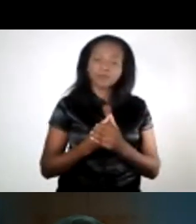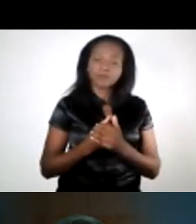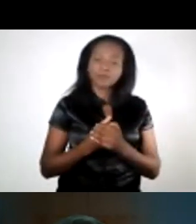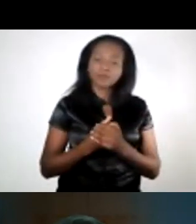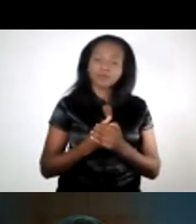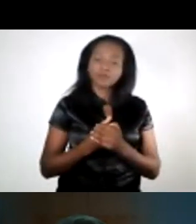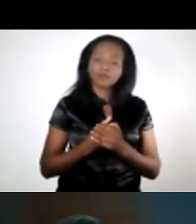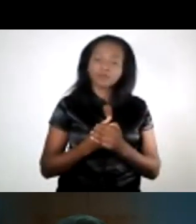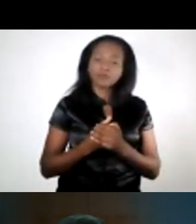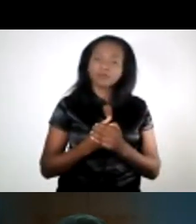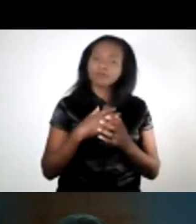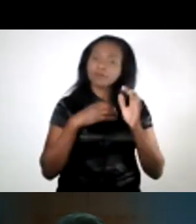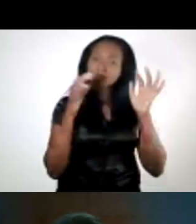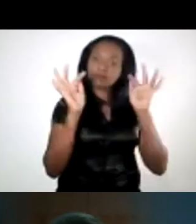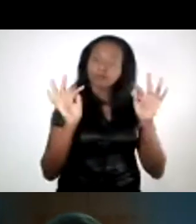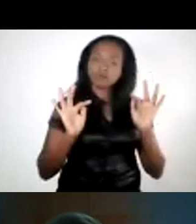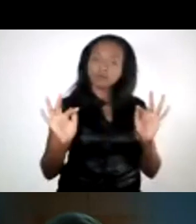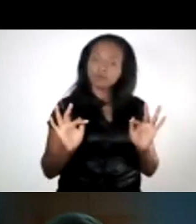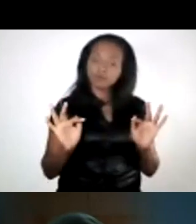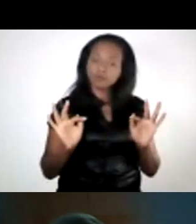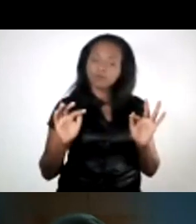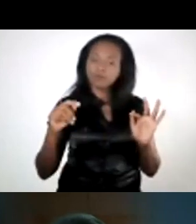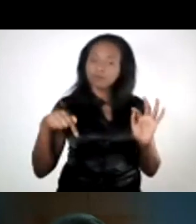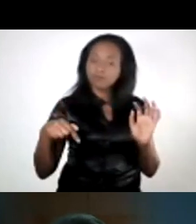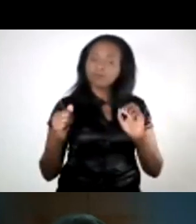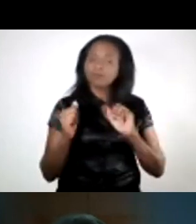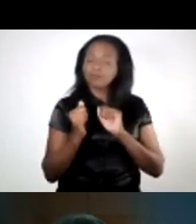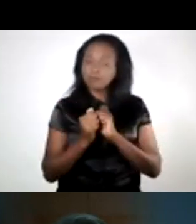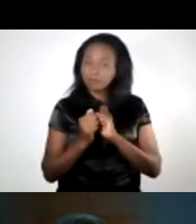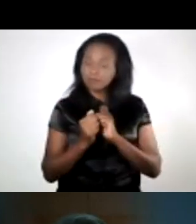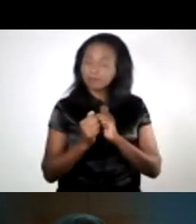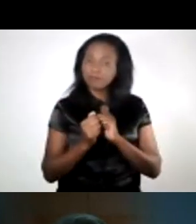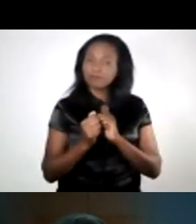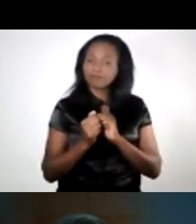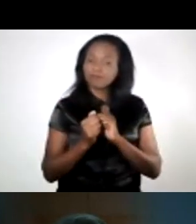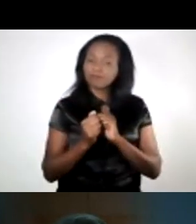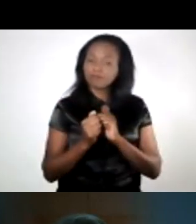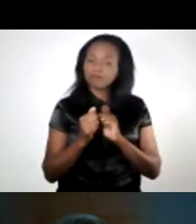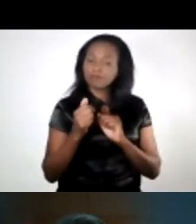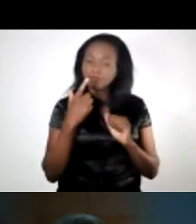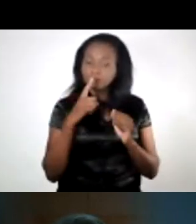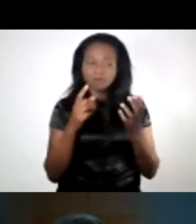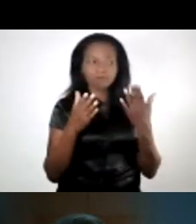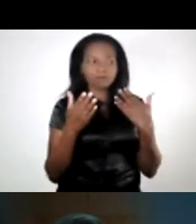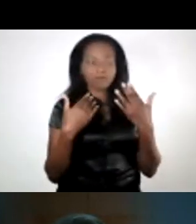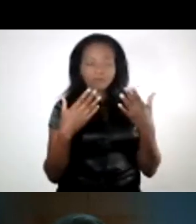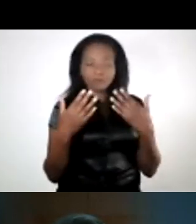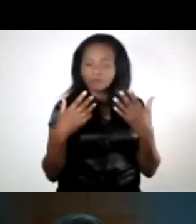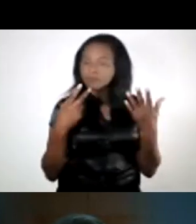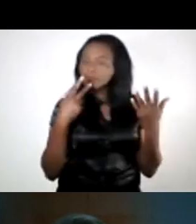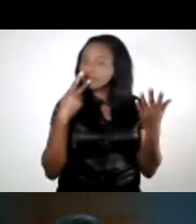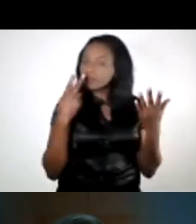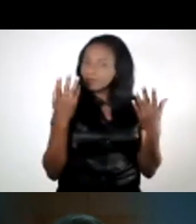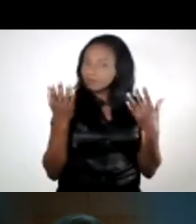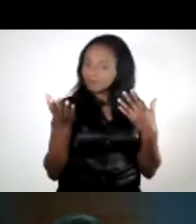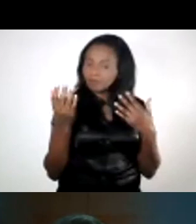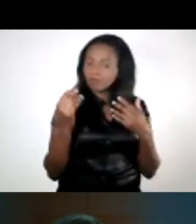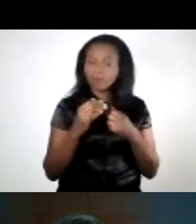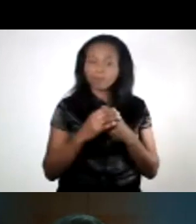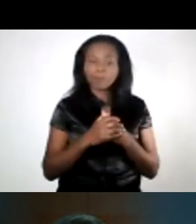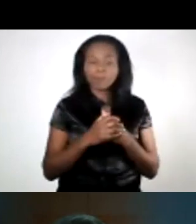Eu fiquei muito feliz, né, de estar aqui, de poder, né, dialogar, de falar,